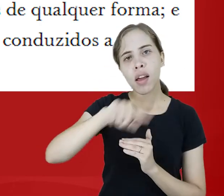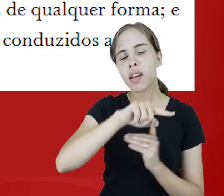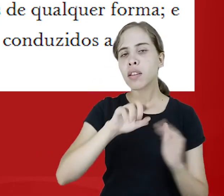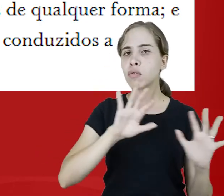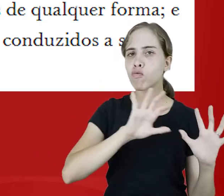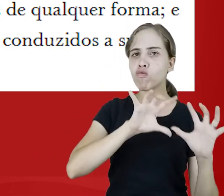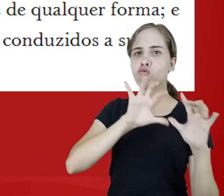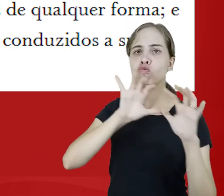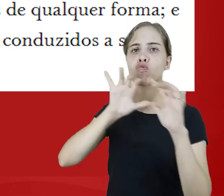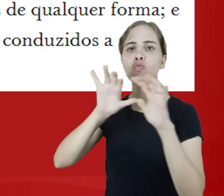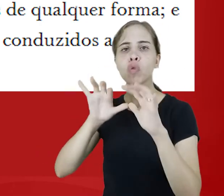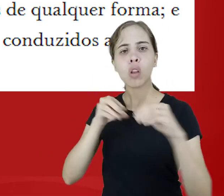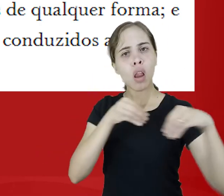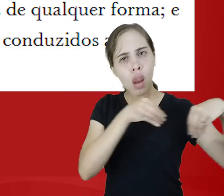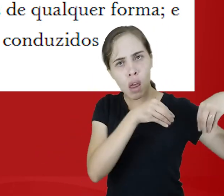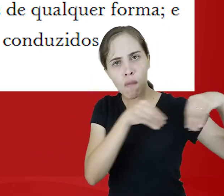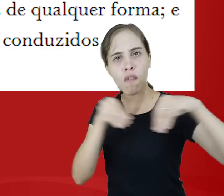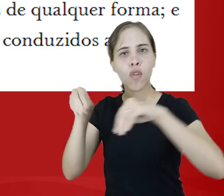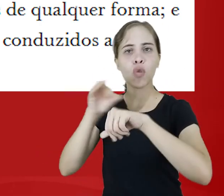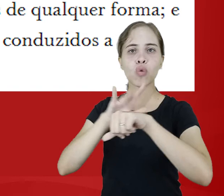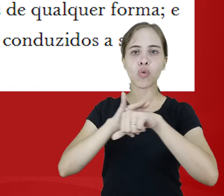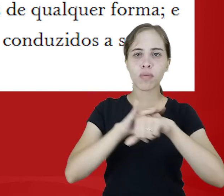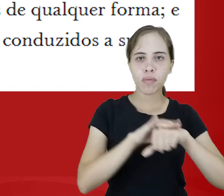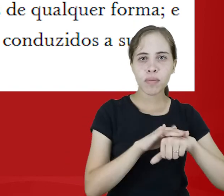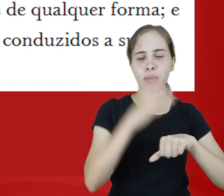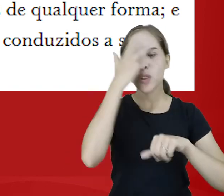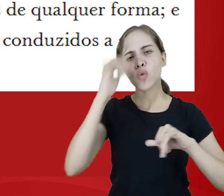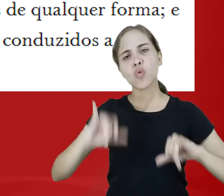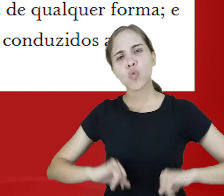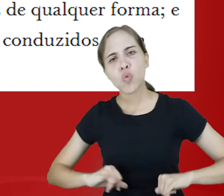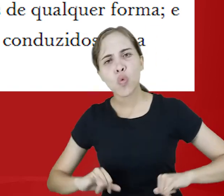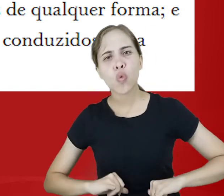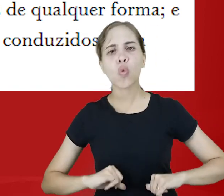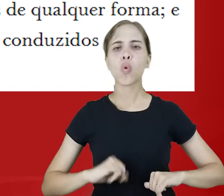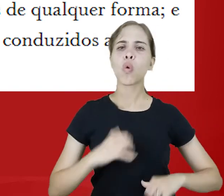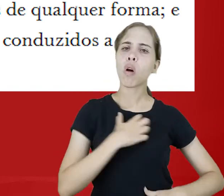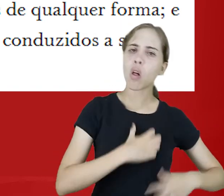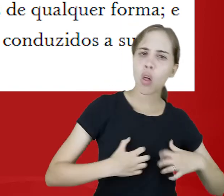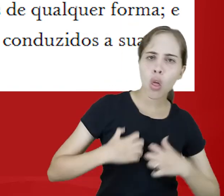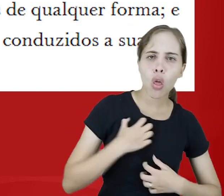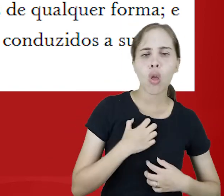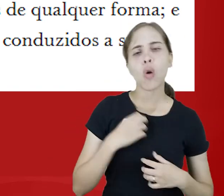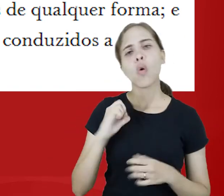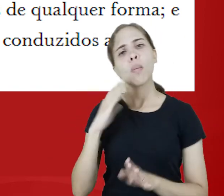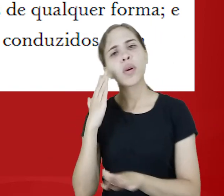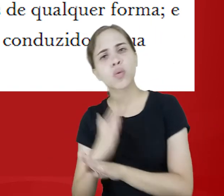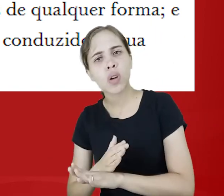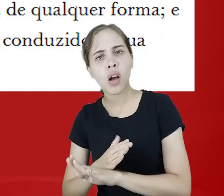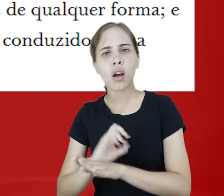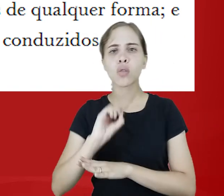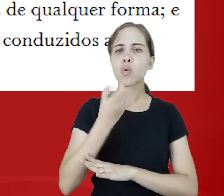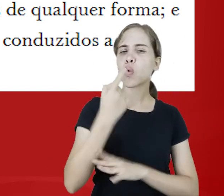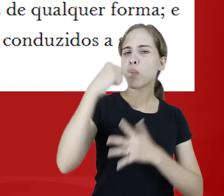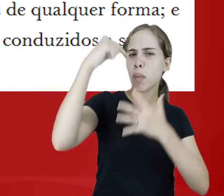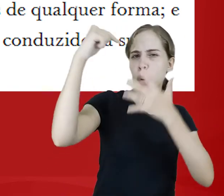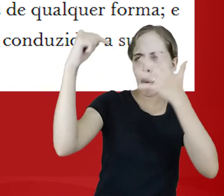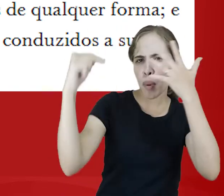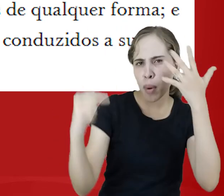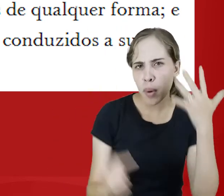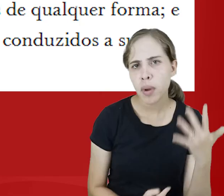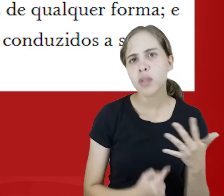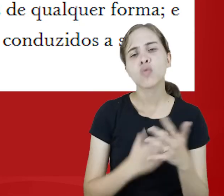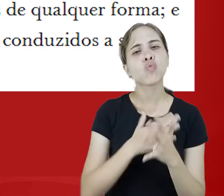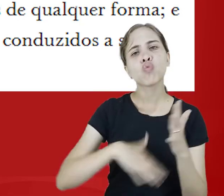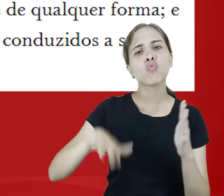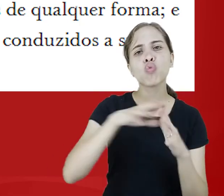adiantou-se com seus doentes, e seus aflitos, e seus coxos, e com seus cegos, e com seus